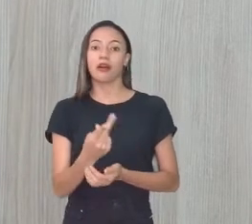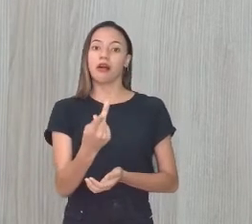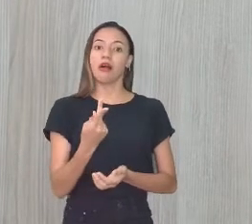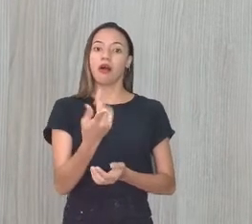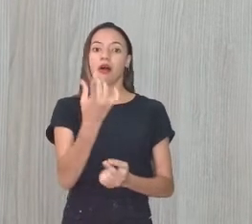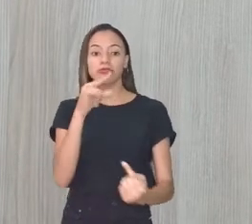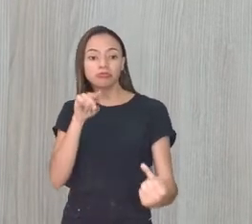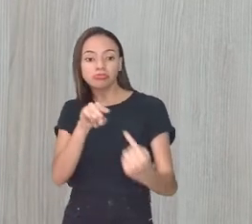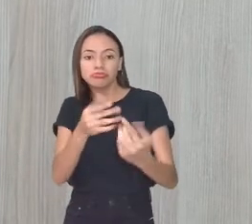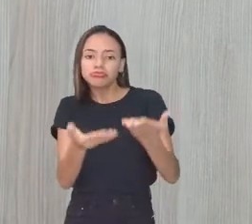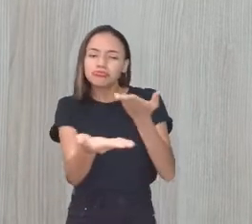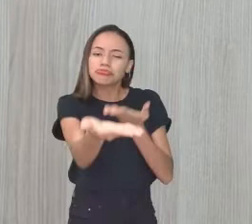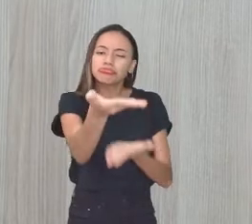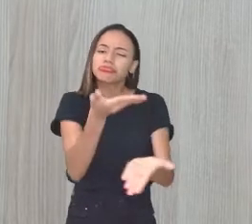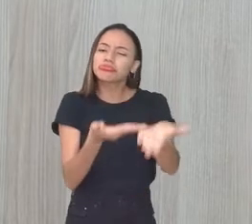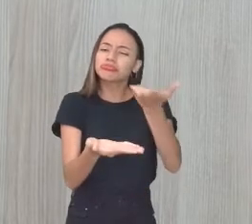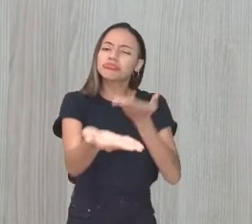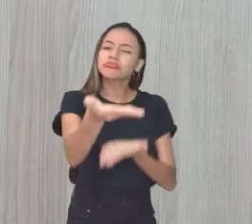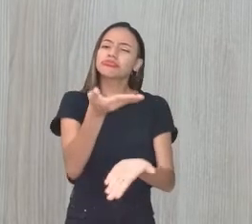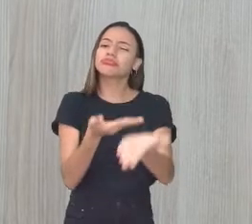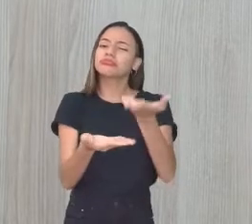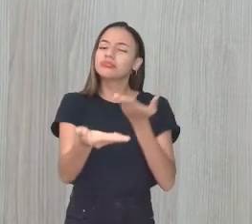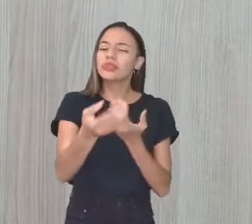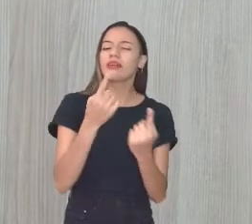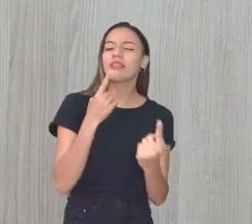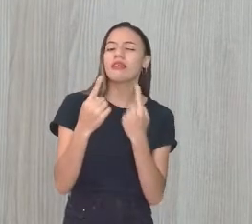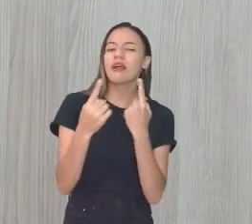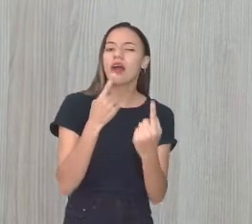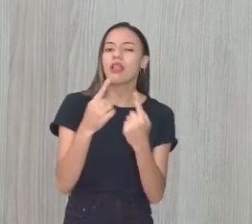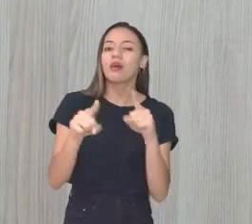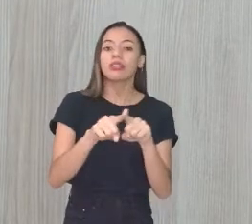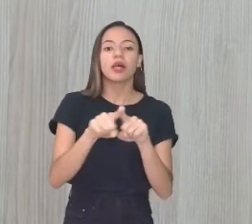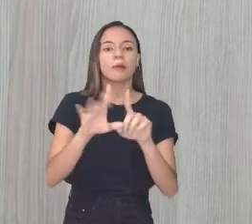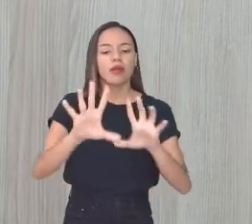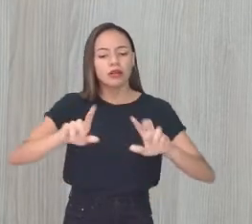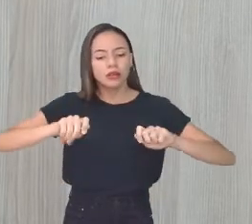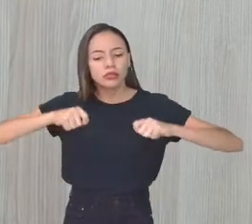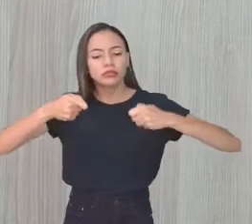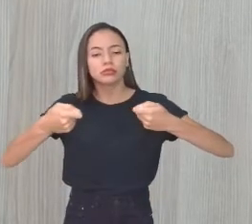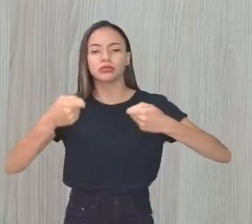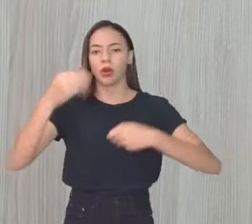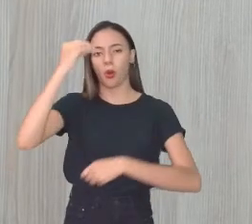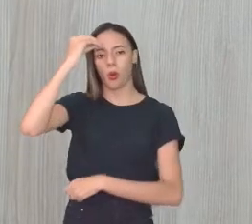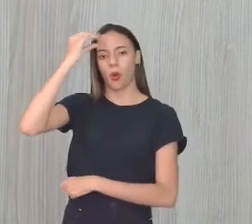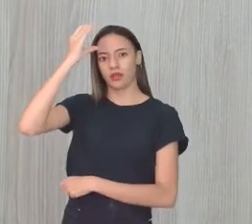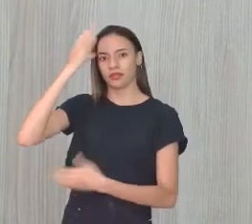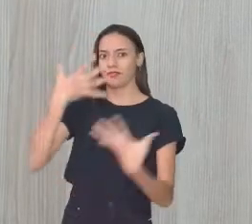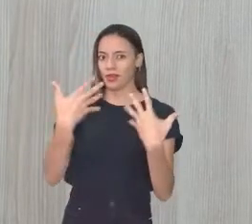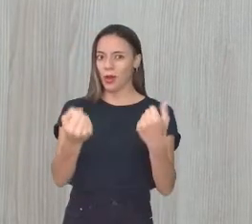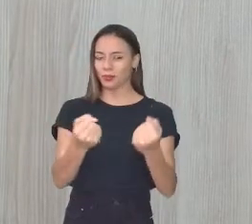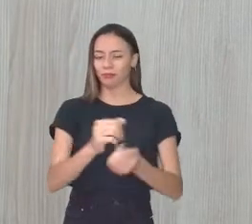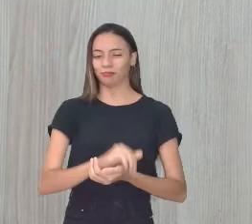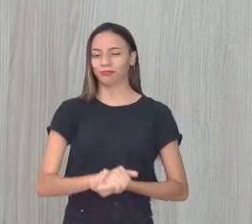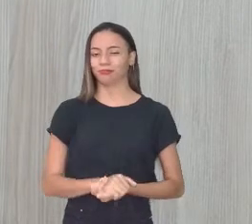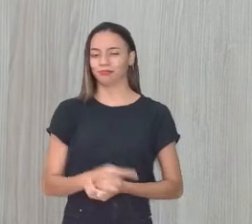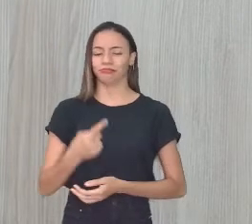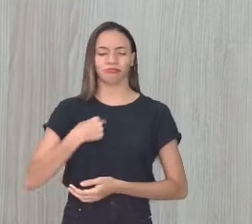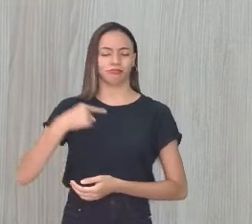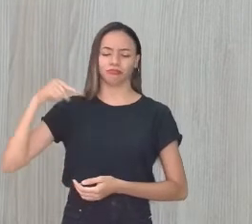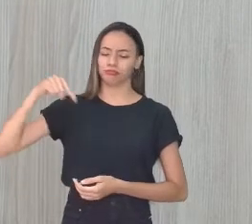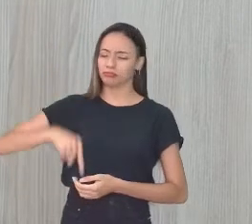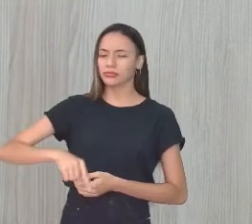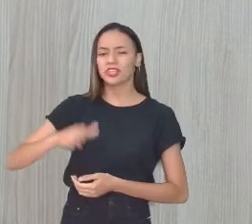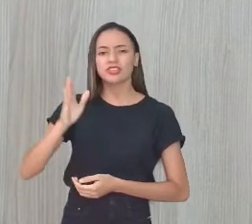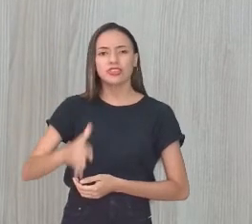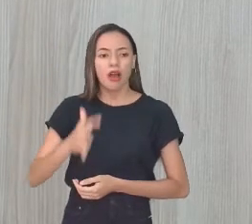gente gosta, né? De troca, de diálogo e de fortalecer o nosso conhecimento. Então, vamos embora. Eu já estou aqui